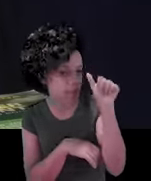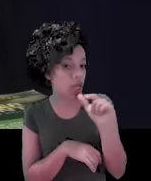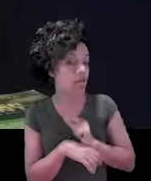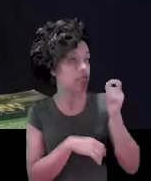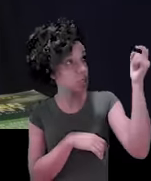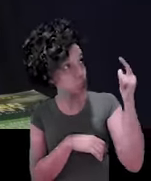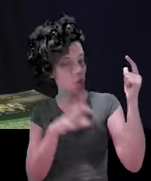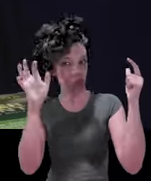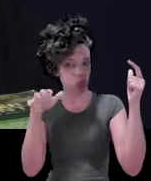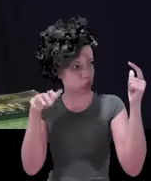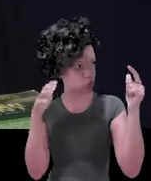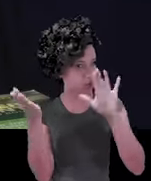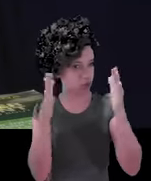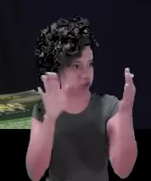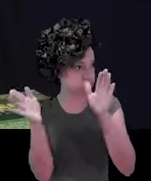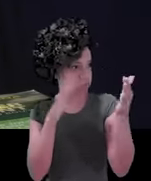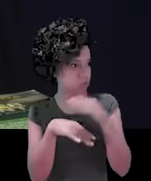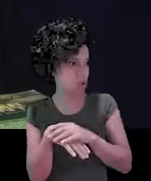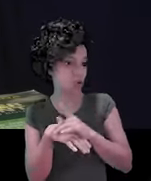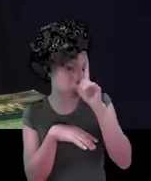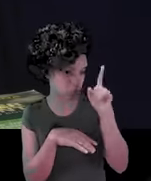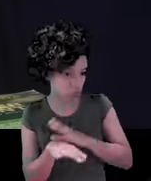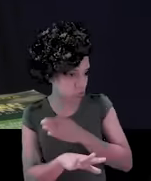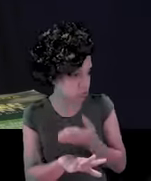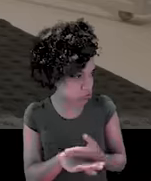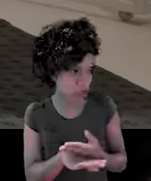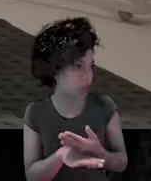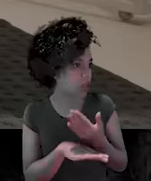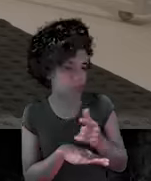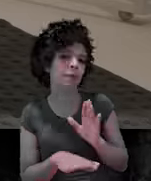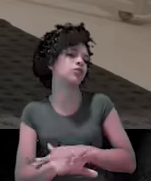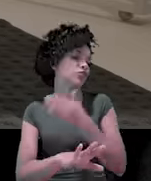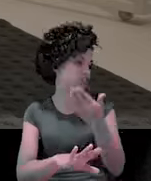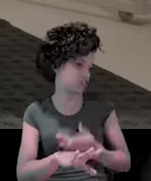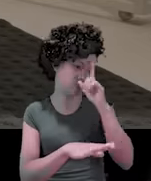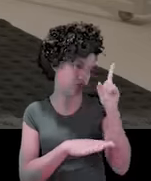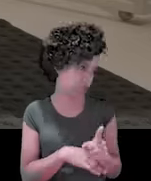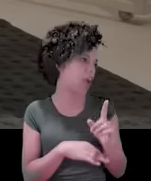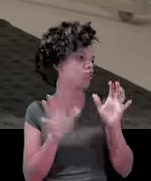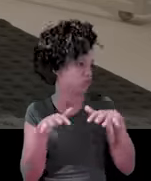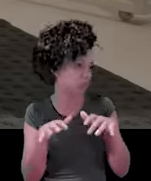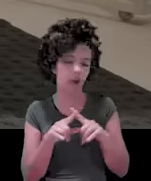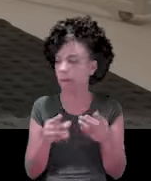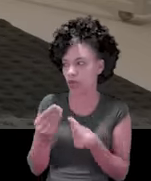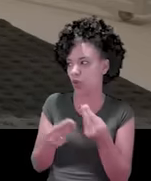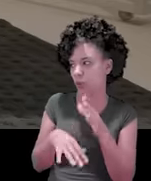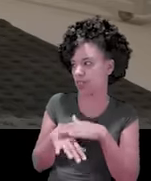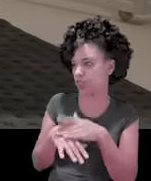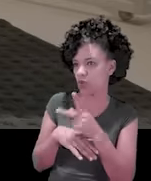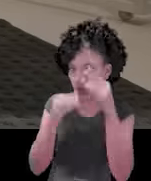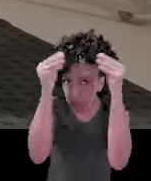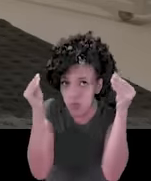solta em Julho só tem juntos costumo dizer que quando não chove todo dia sabe o dia todo sem mais chove Então como é que era teu abrigo é como é que tu fez o teu